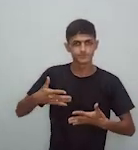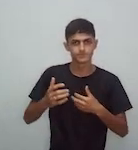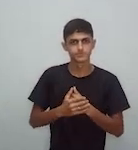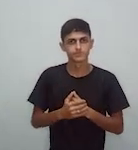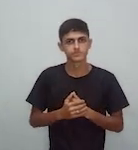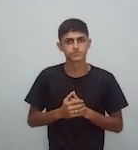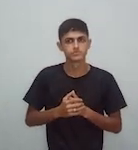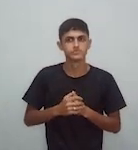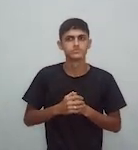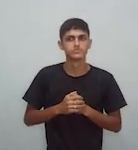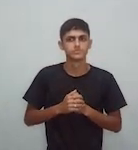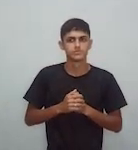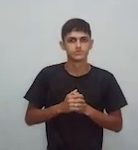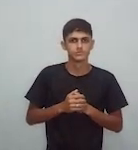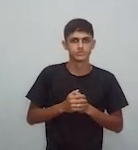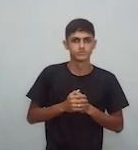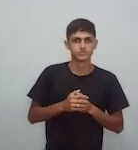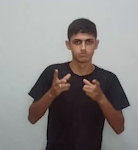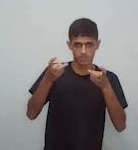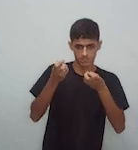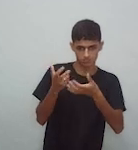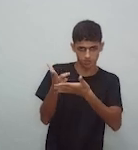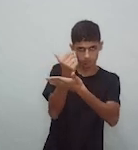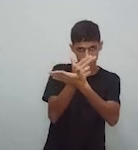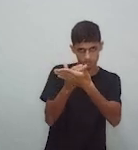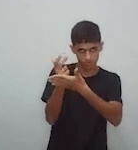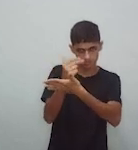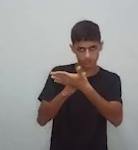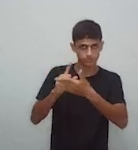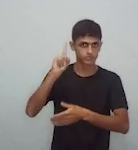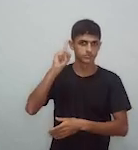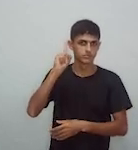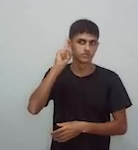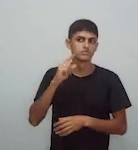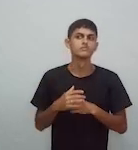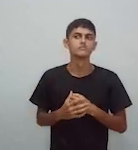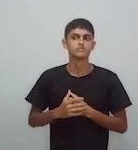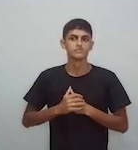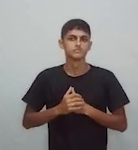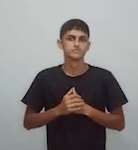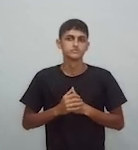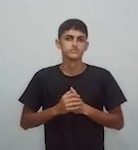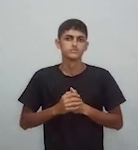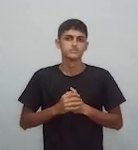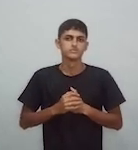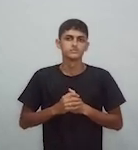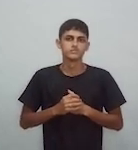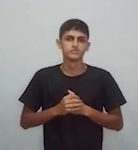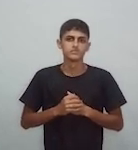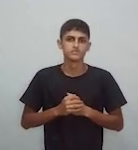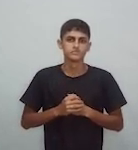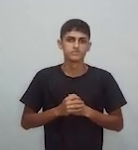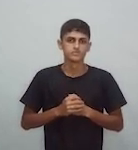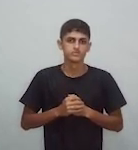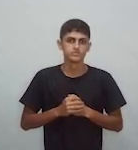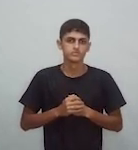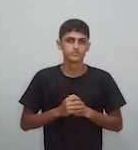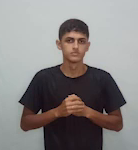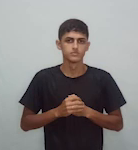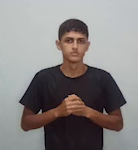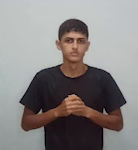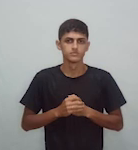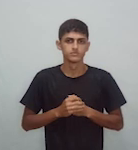axônio, nessa estrutura não dá para ver direito, mas ele inicia dessa parte aqui. Então é como se fosse